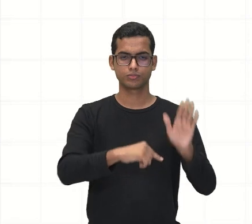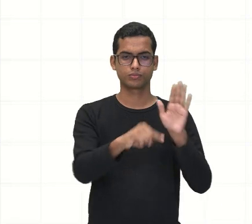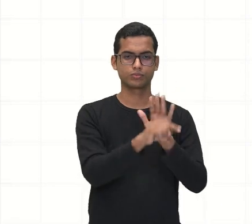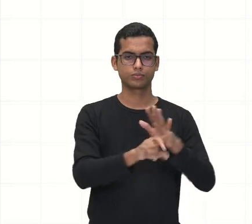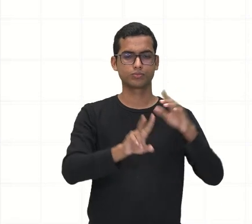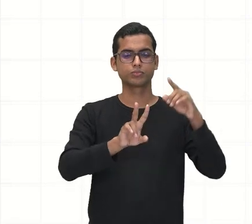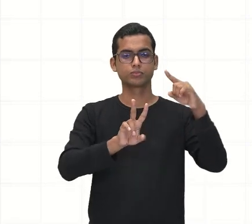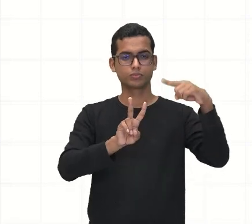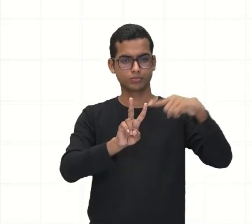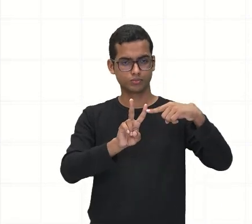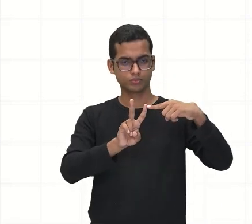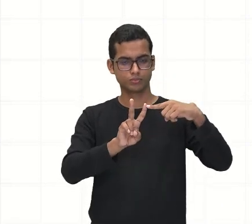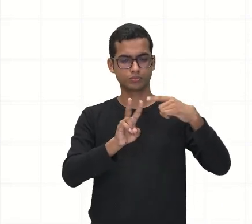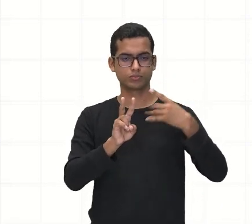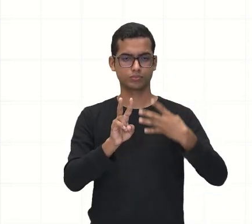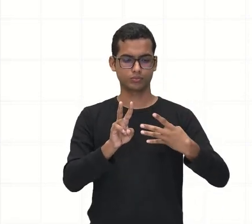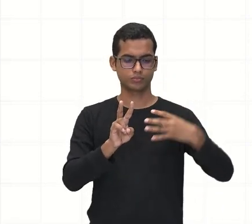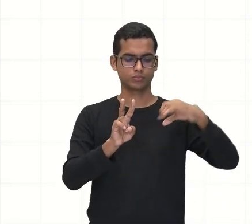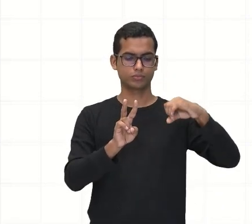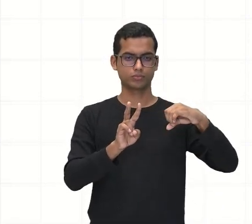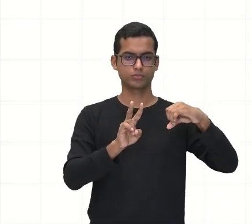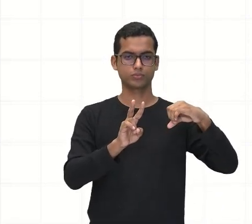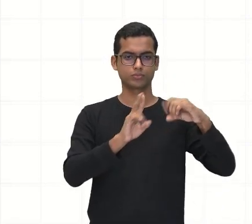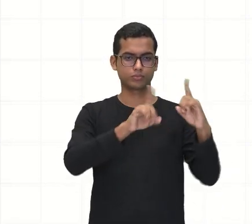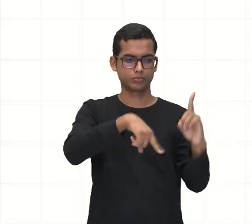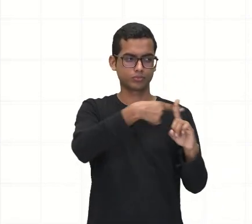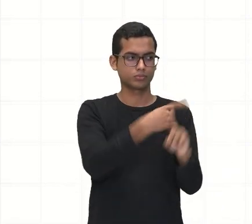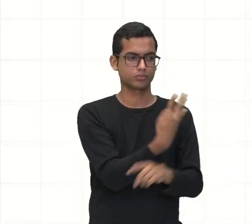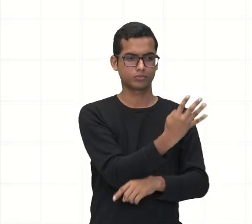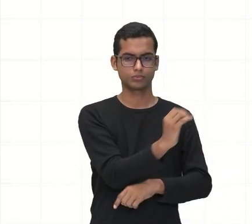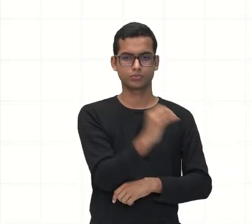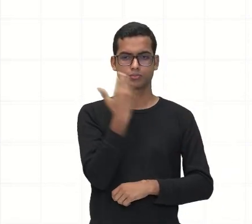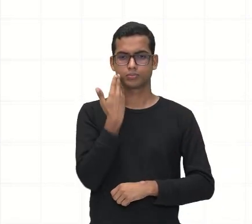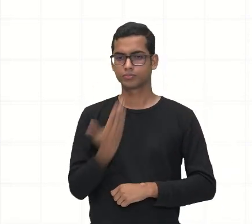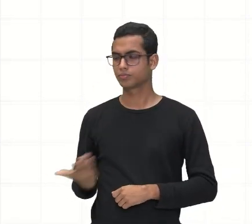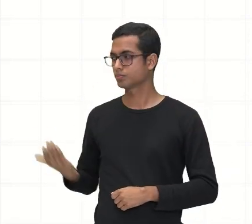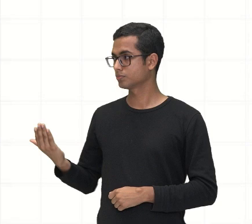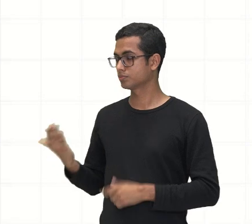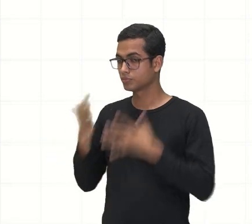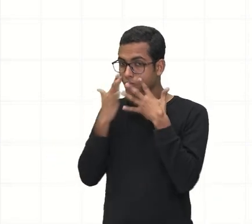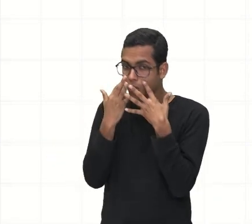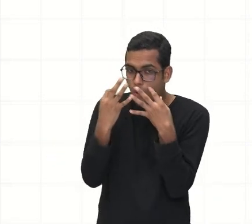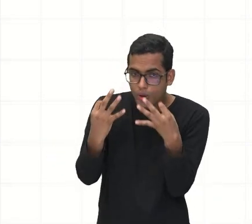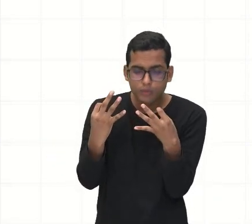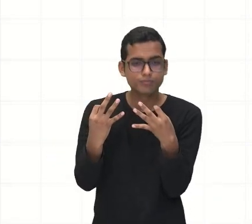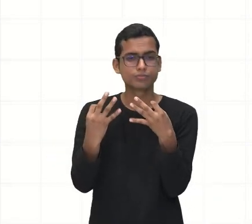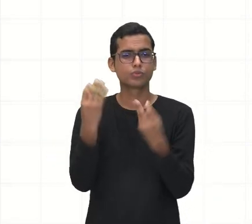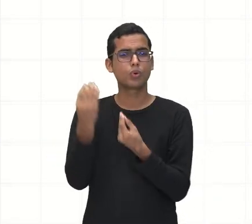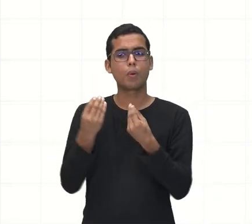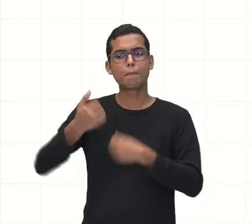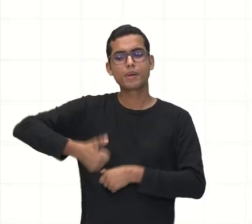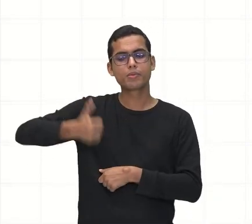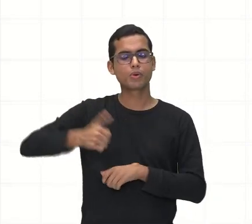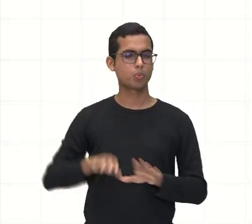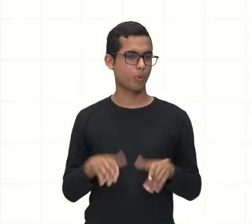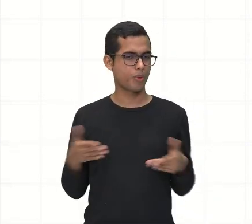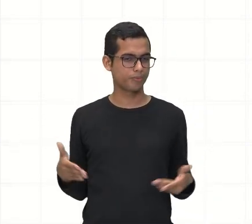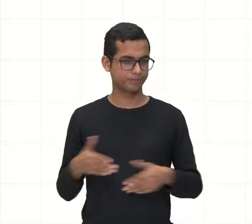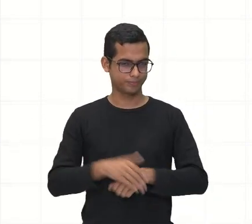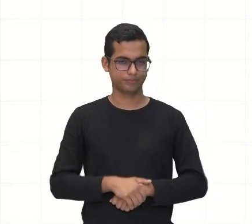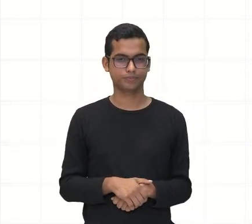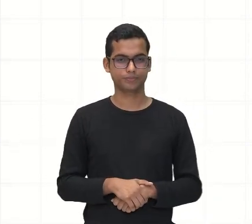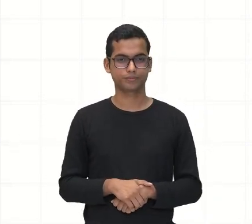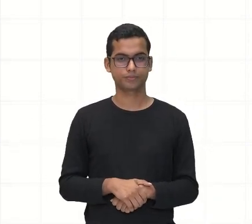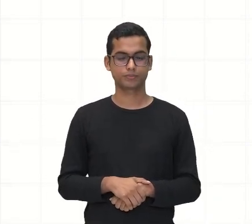a raiz quadrada de 49, mais 40. E aí, pessoal, presta atenção. O que você vai resolver primeiro? Você vai ter que